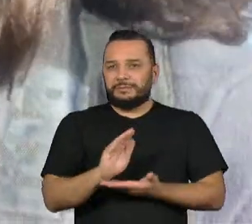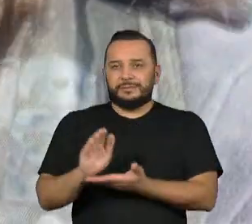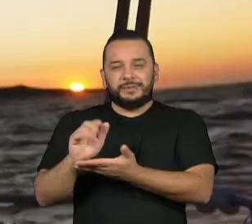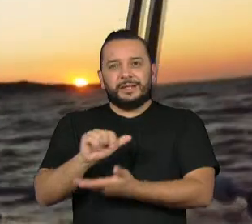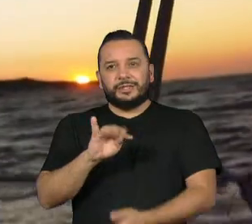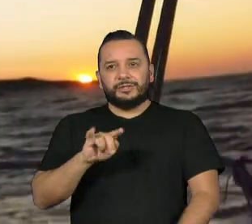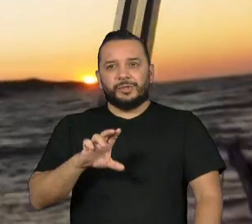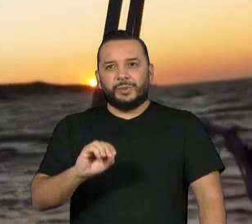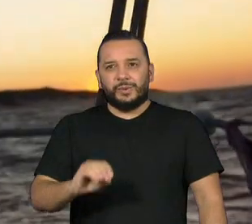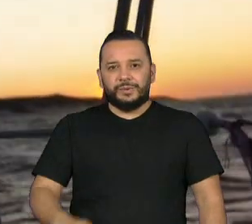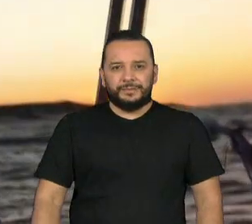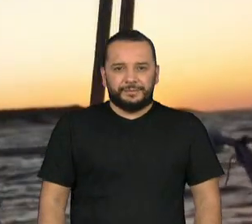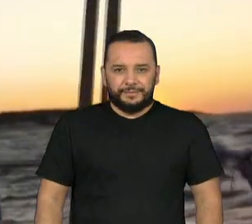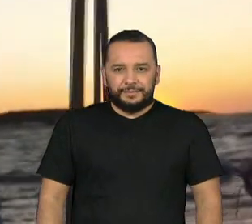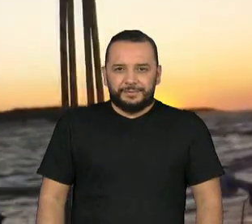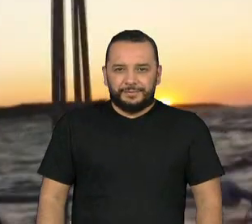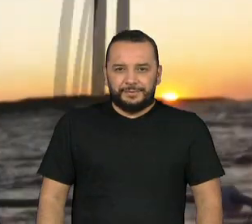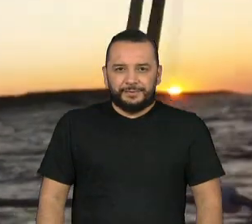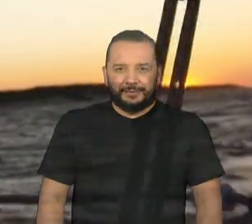Atlântico.